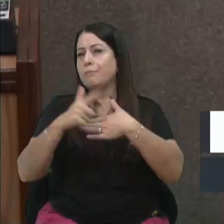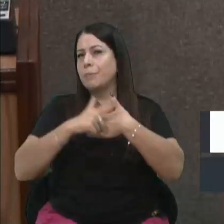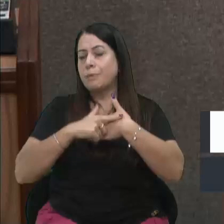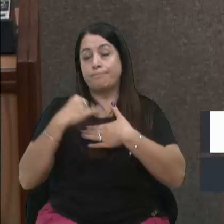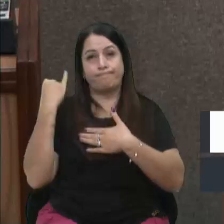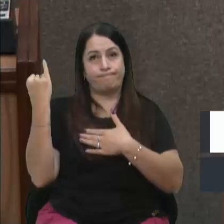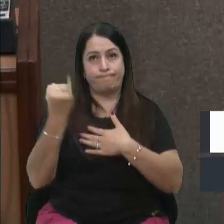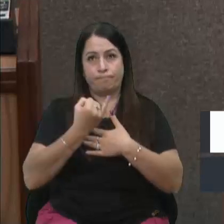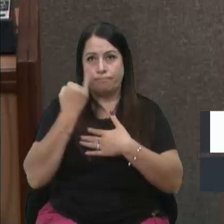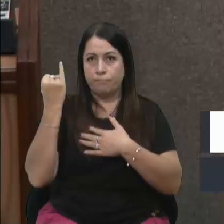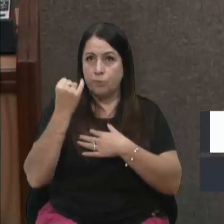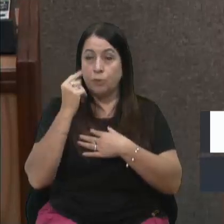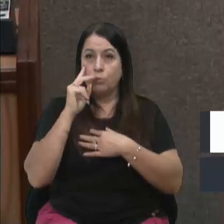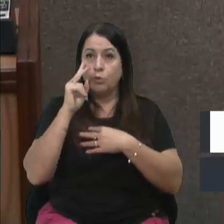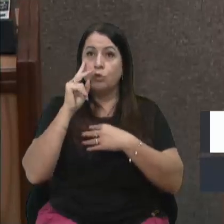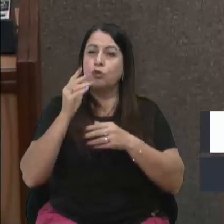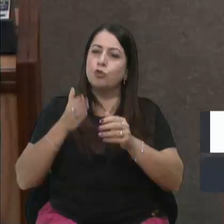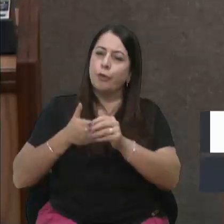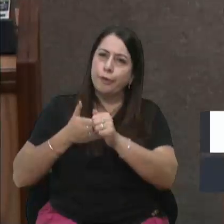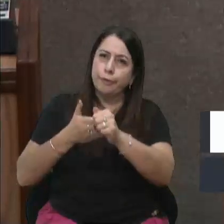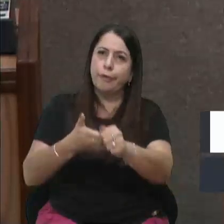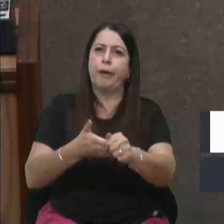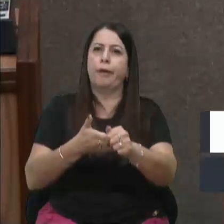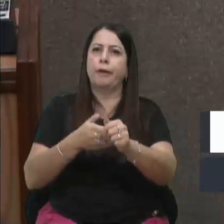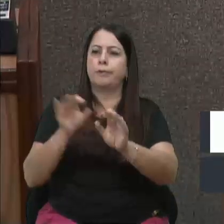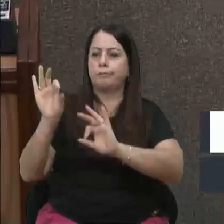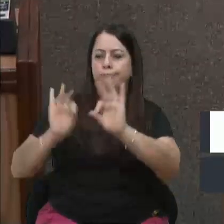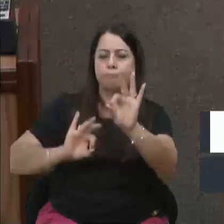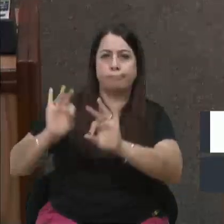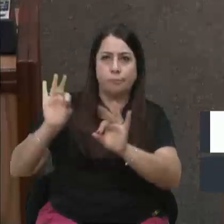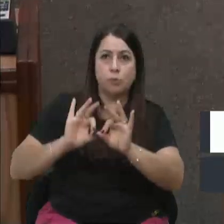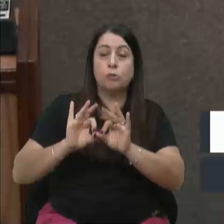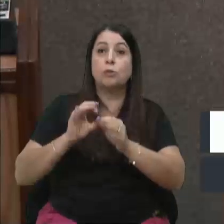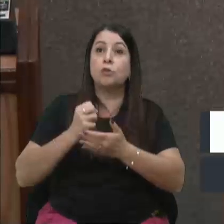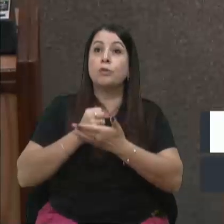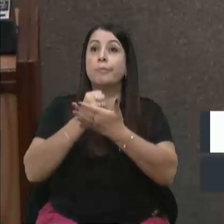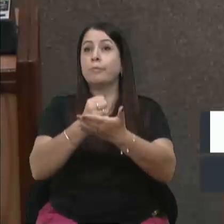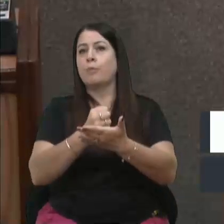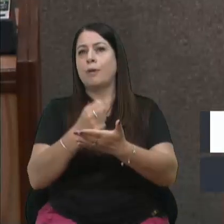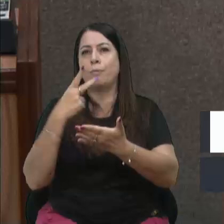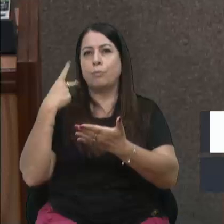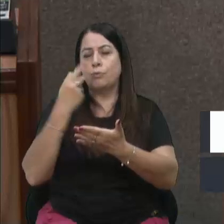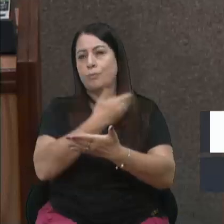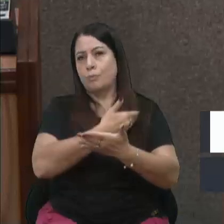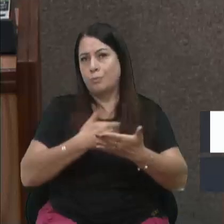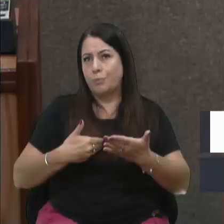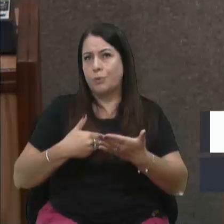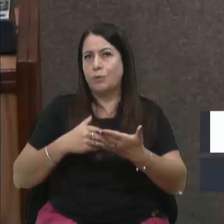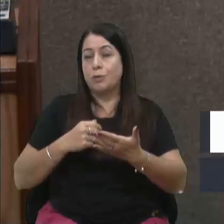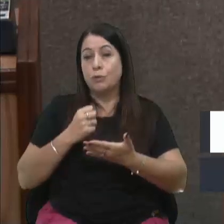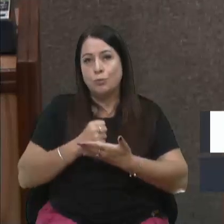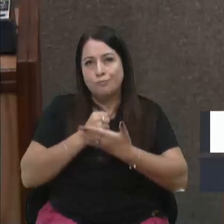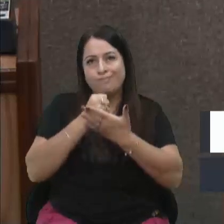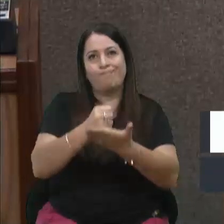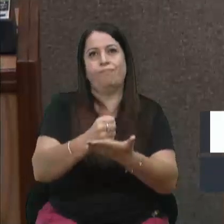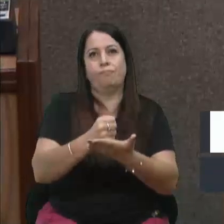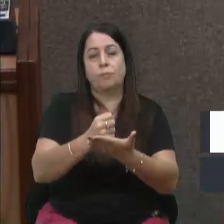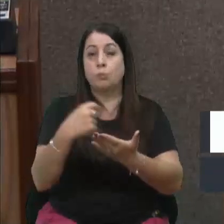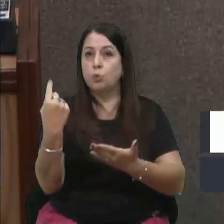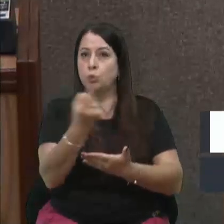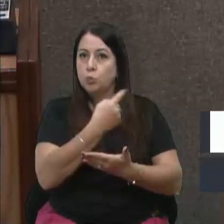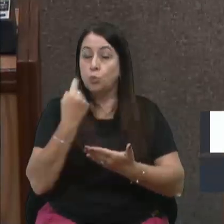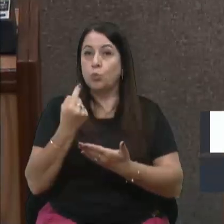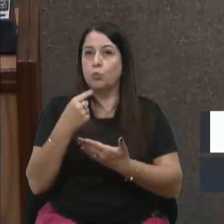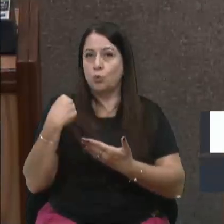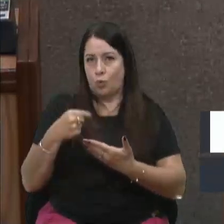fundamental no sentido de orientar, no sentido de elaborar, de apoiar políticas públicas, de dar todo o suporte para que a gente